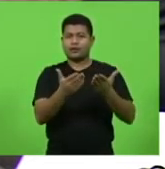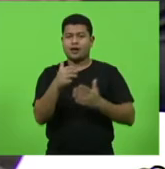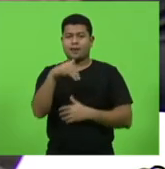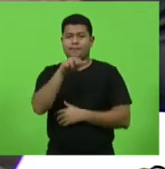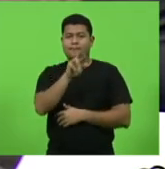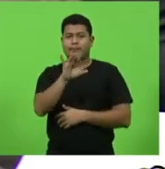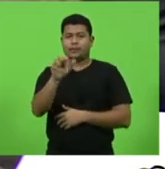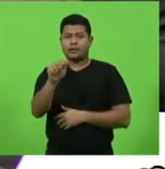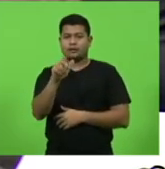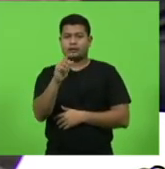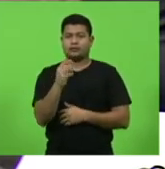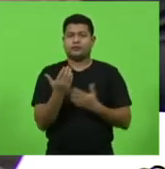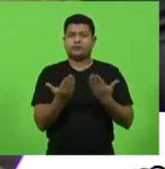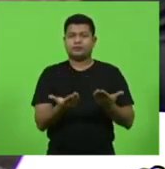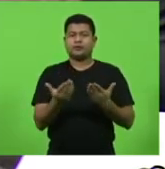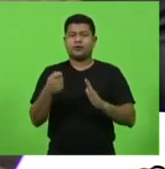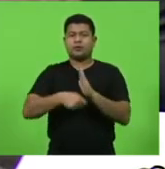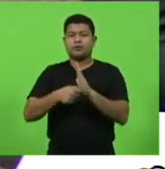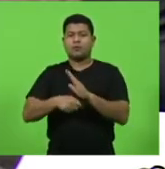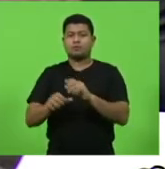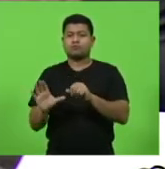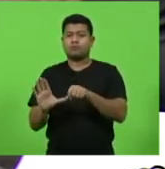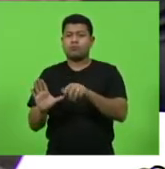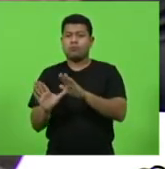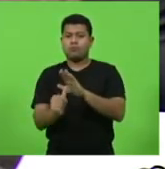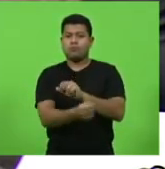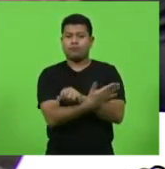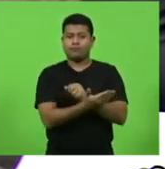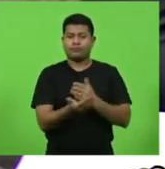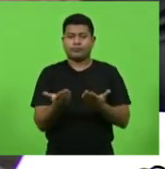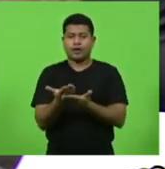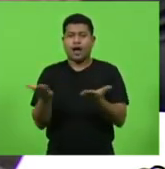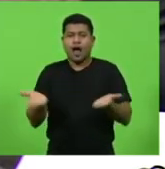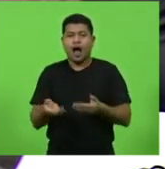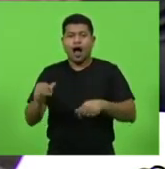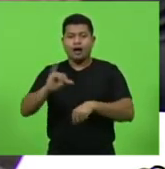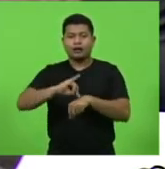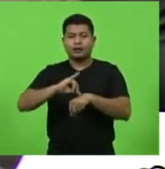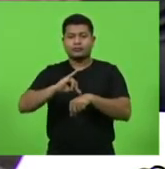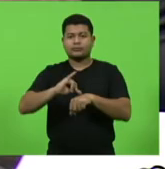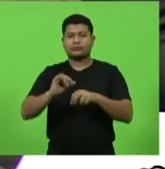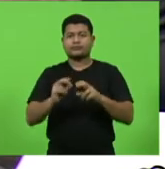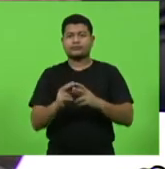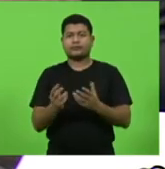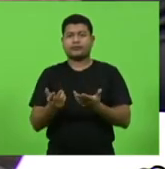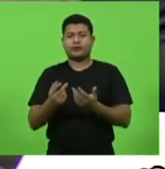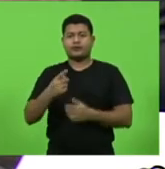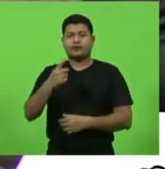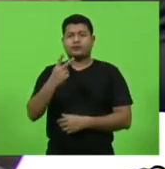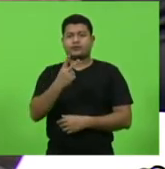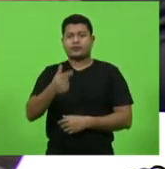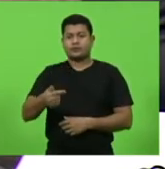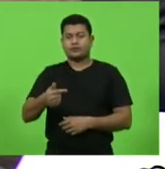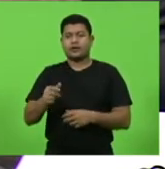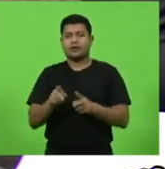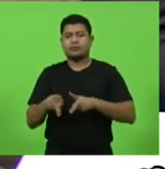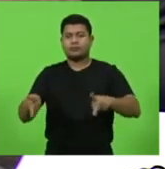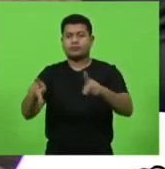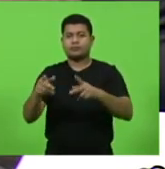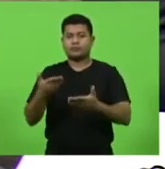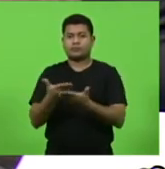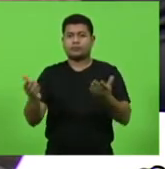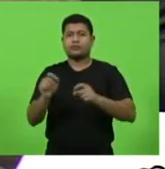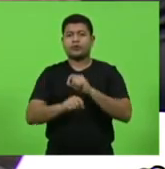corrupção. Já na capital, na 27ª promotoria, ela atuou em um caso que envolvia subvenções